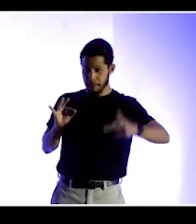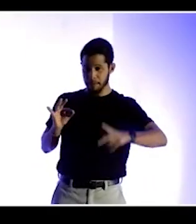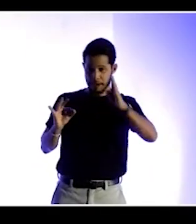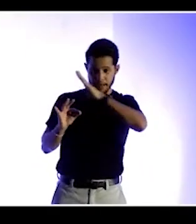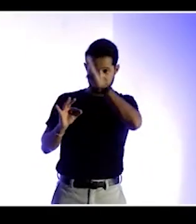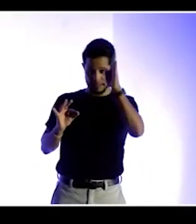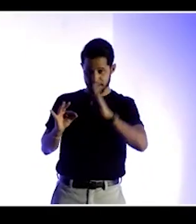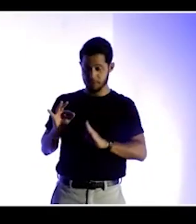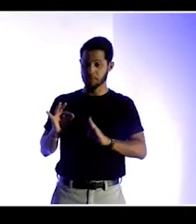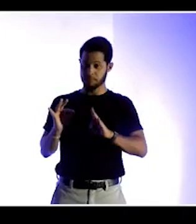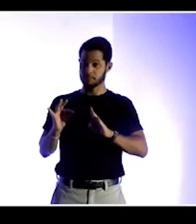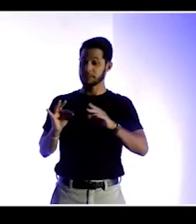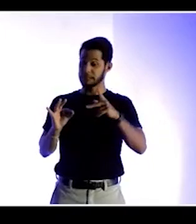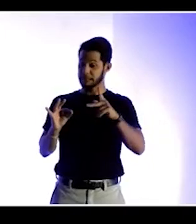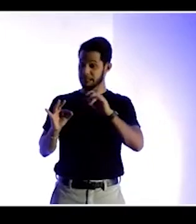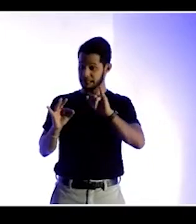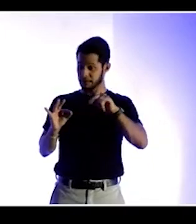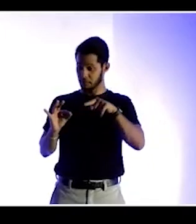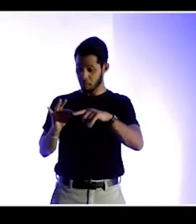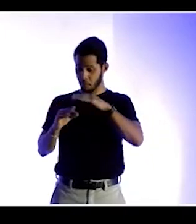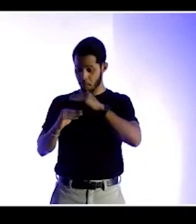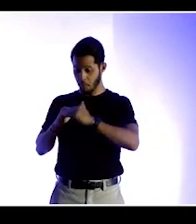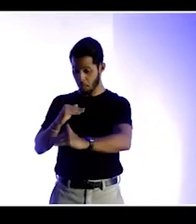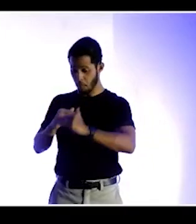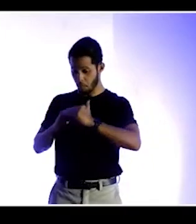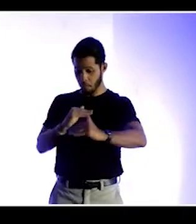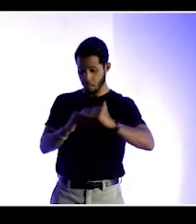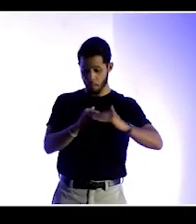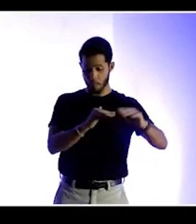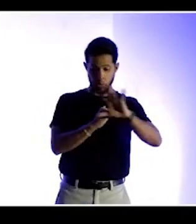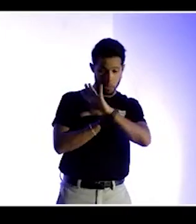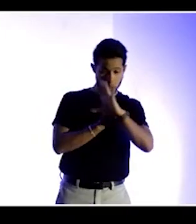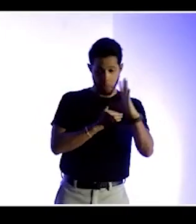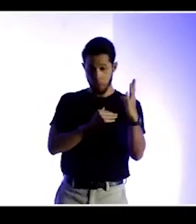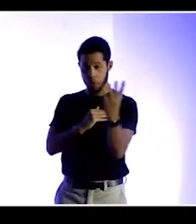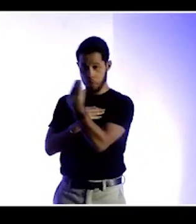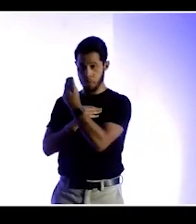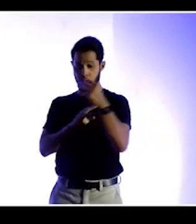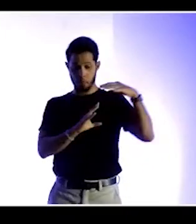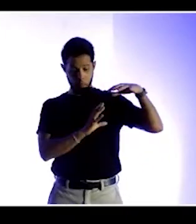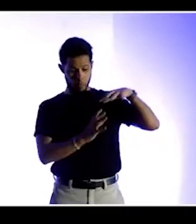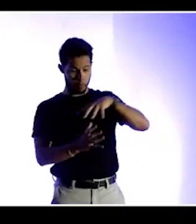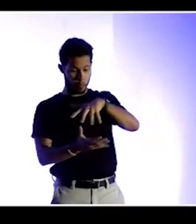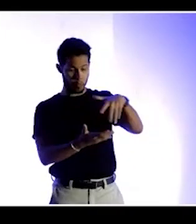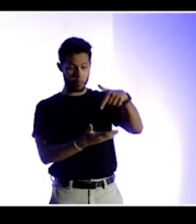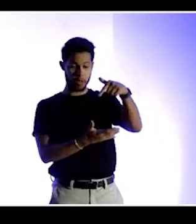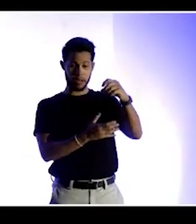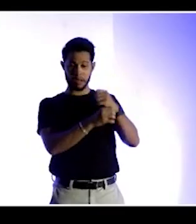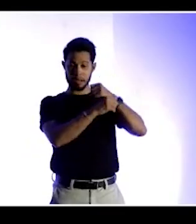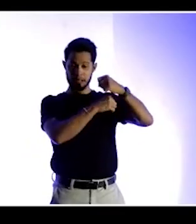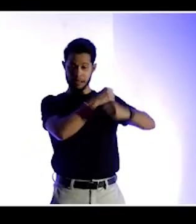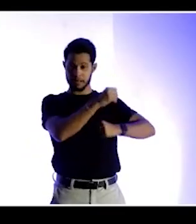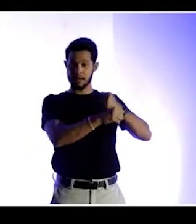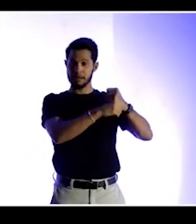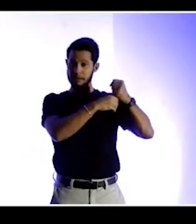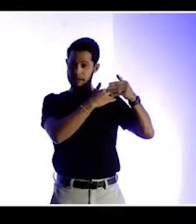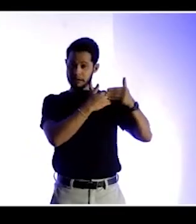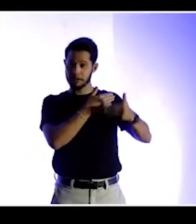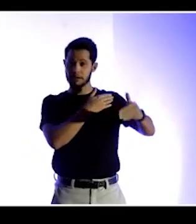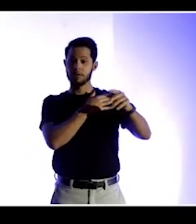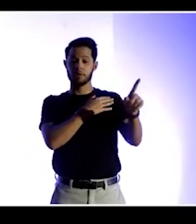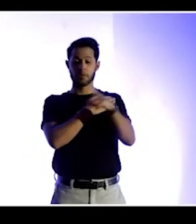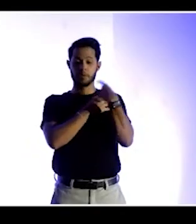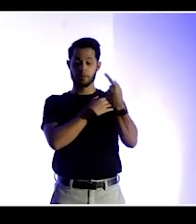mundo inteiro, depois de 70 anos de desenvolvimento e aplicação, a gente recém beirou no final do ano passado os